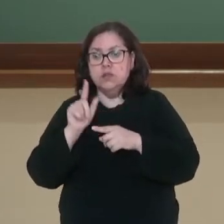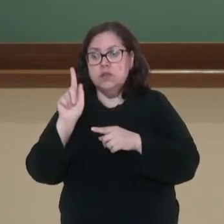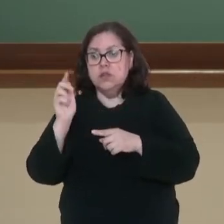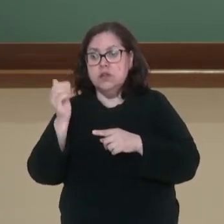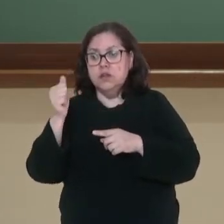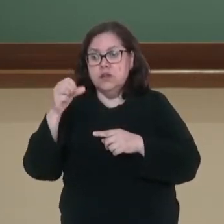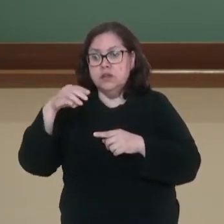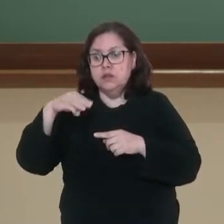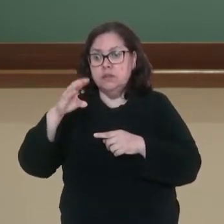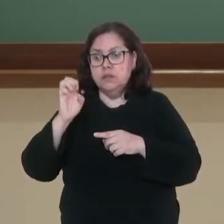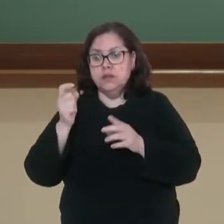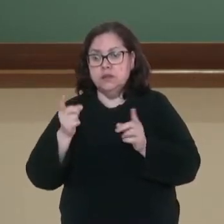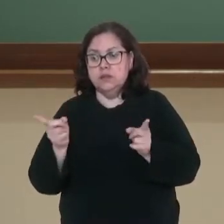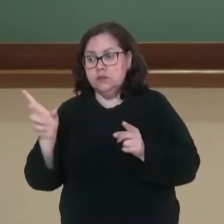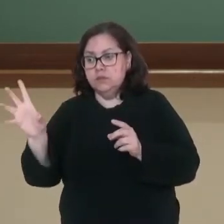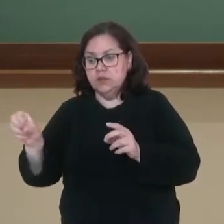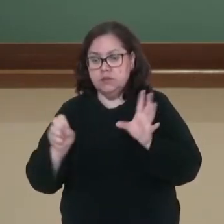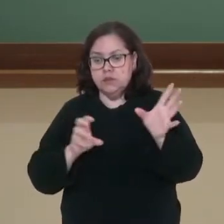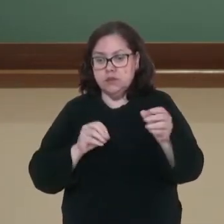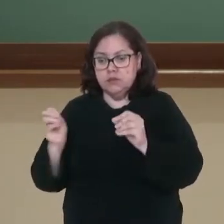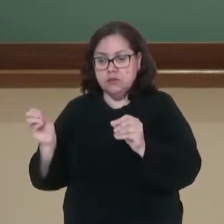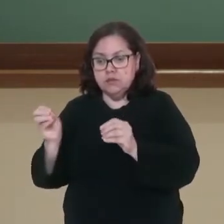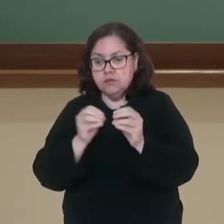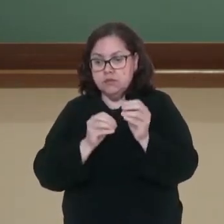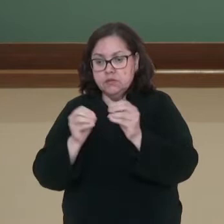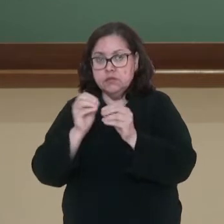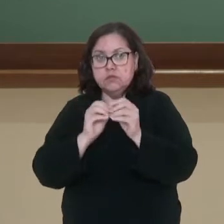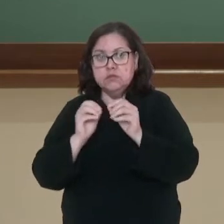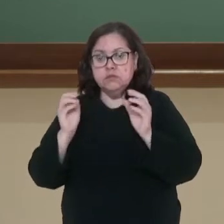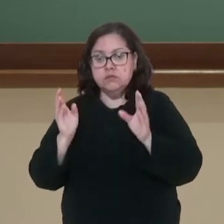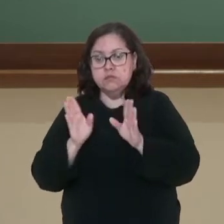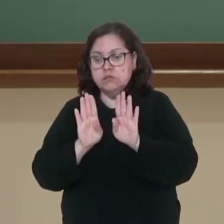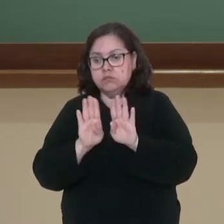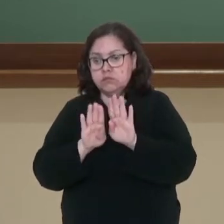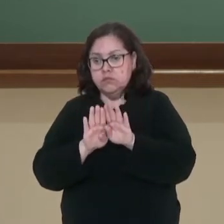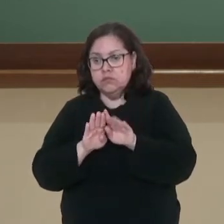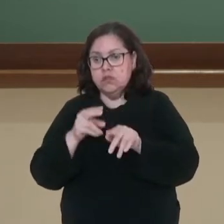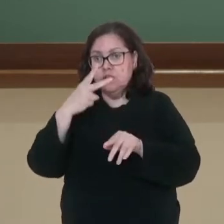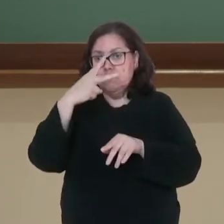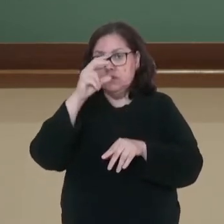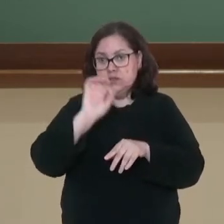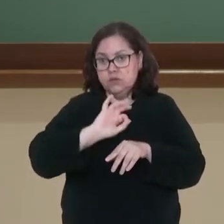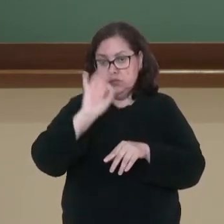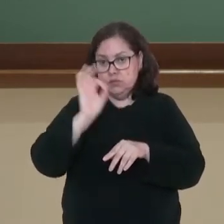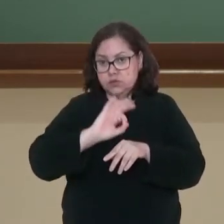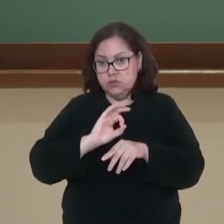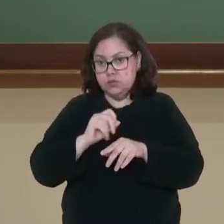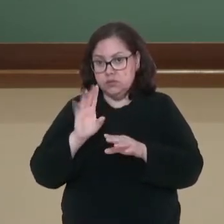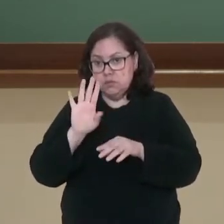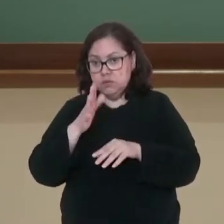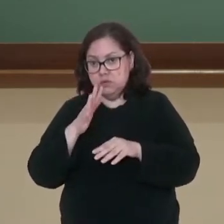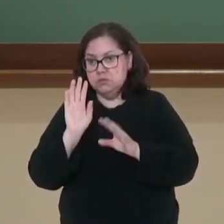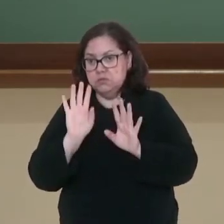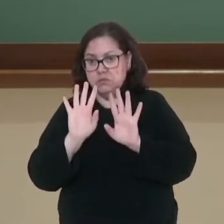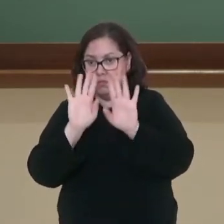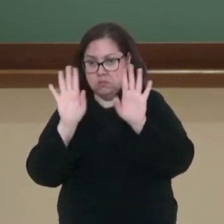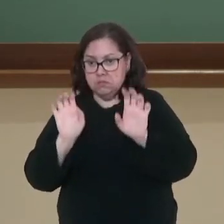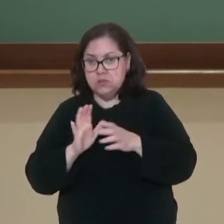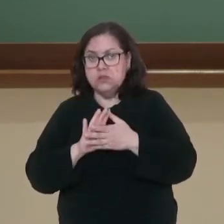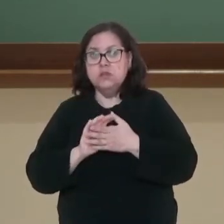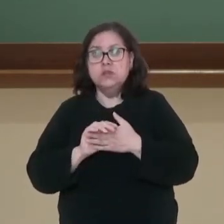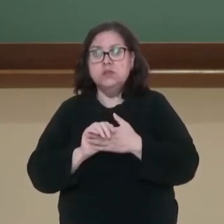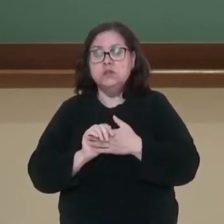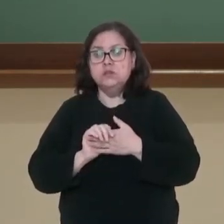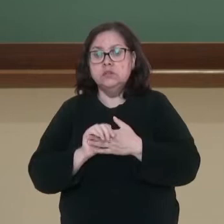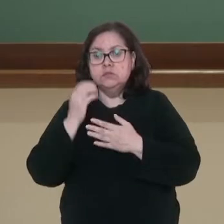outro dali, um daqui, outro daqui, e vai formando ali gametas com 25%, mais ou menos padrão aquilo ali,